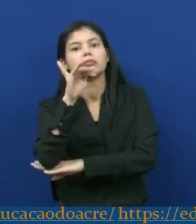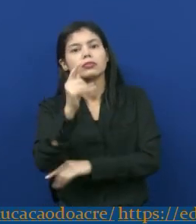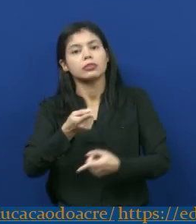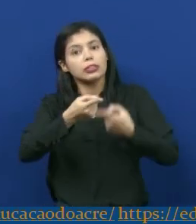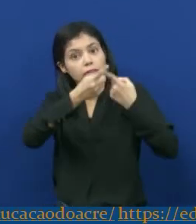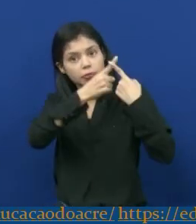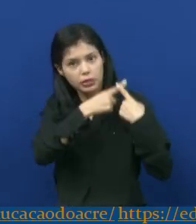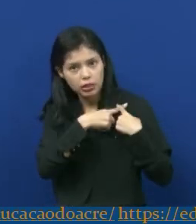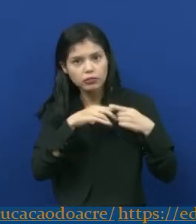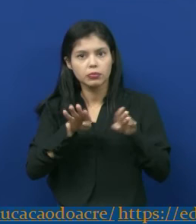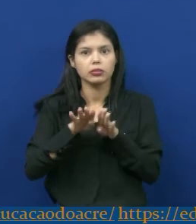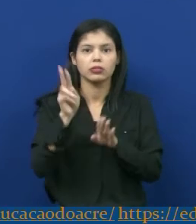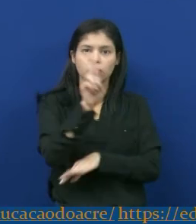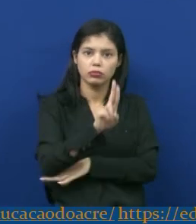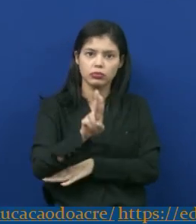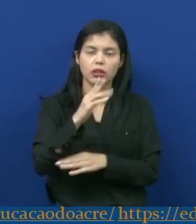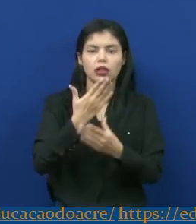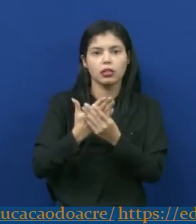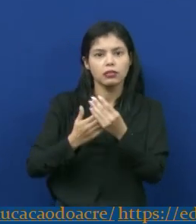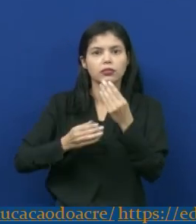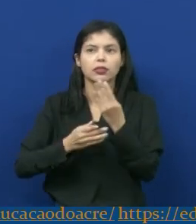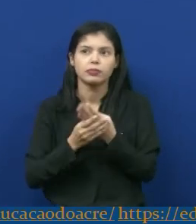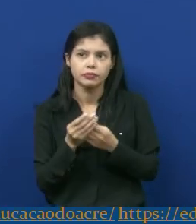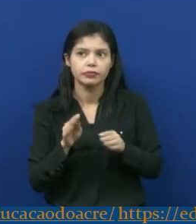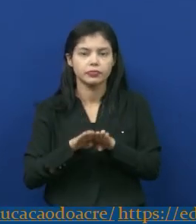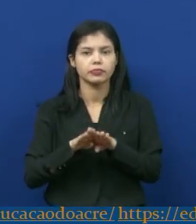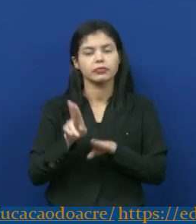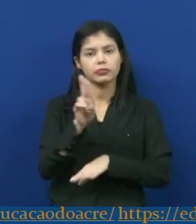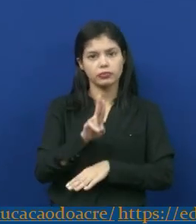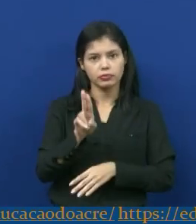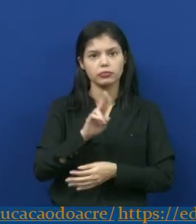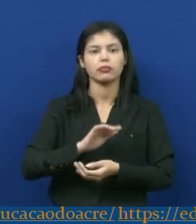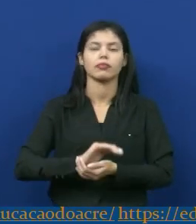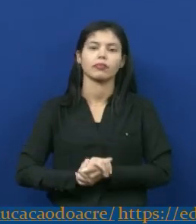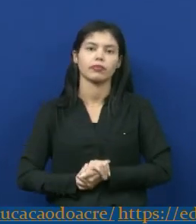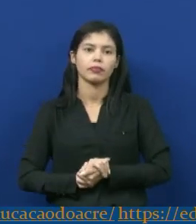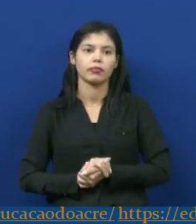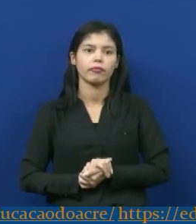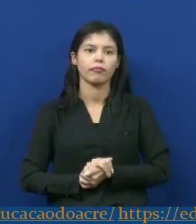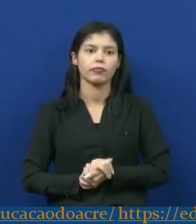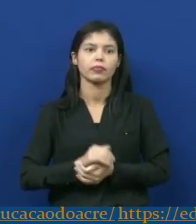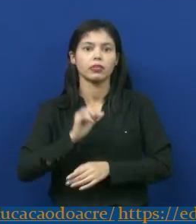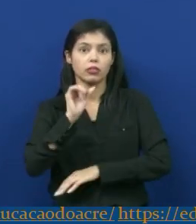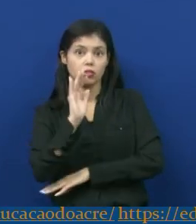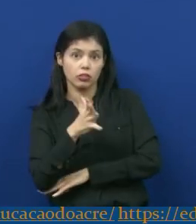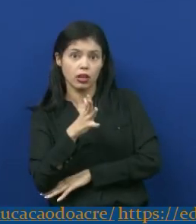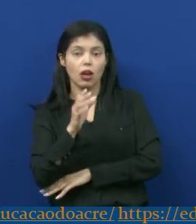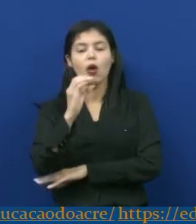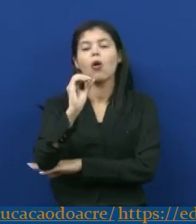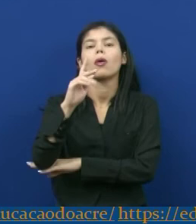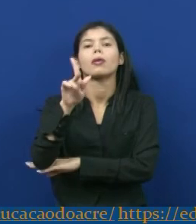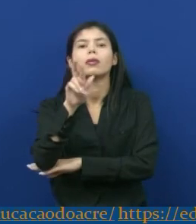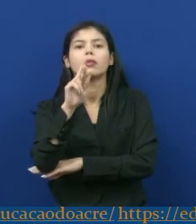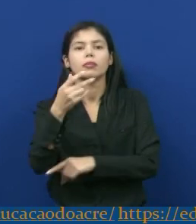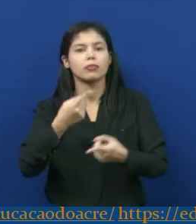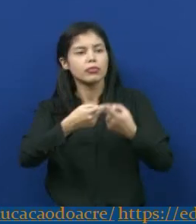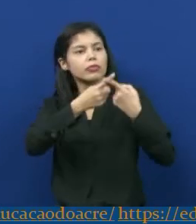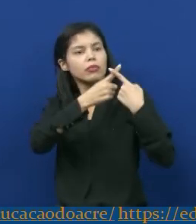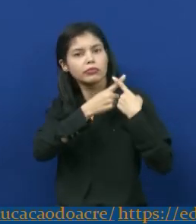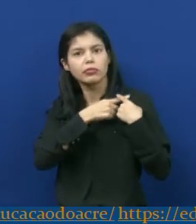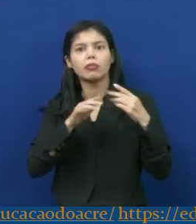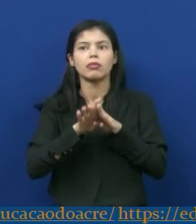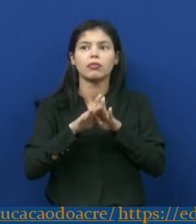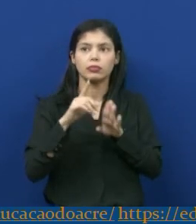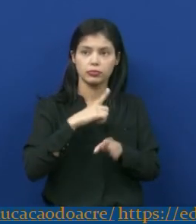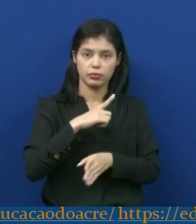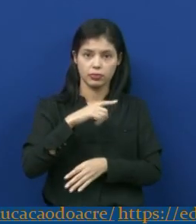aí, como eu tenho necessidade, hay que lavarse las manos. Utilizei hay que, né? Se fosse uma obrigação, eu utilizaria tiene